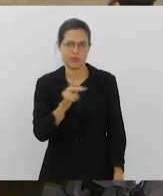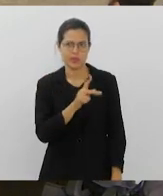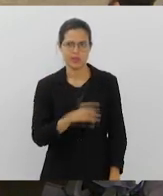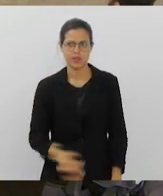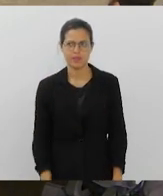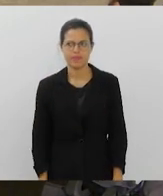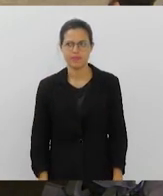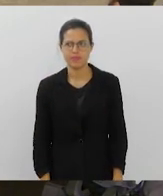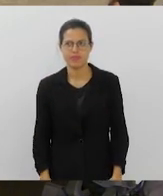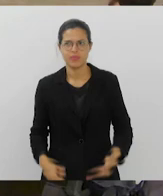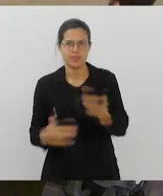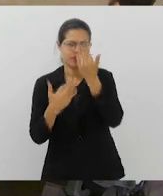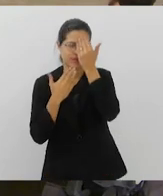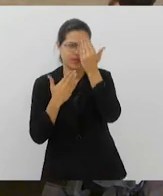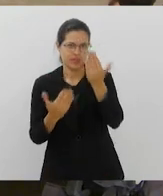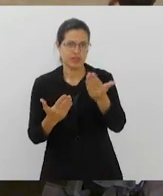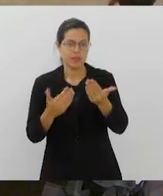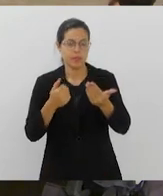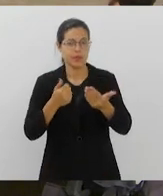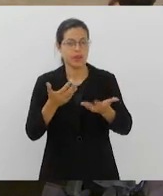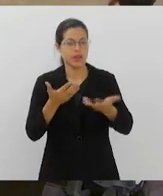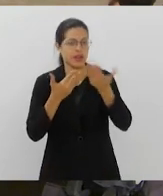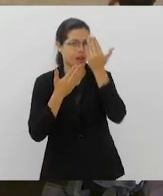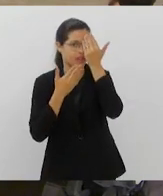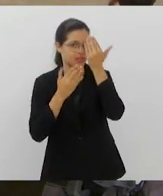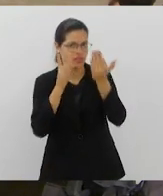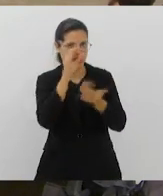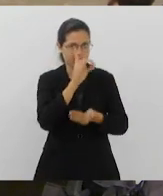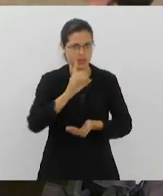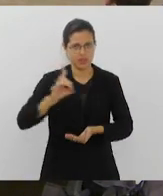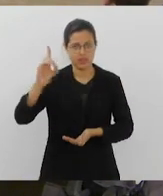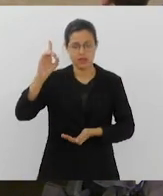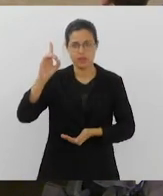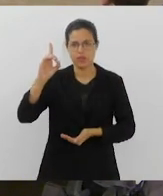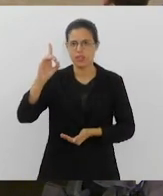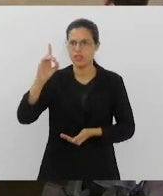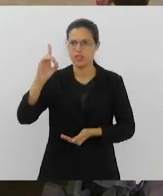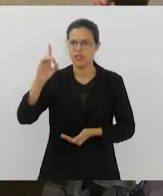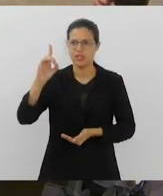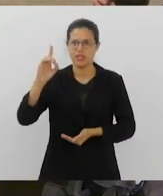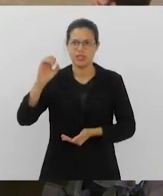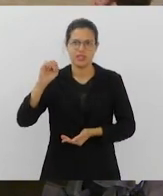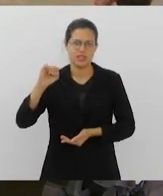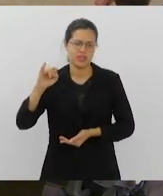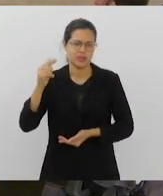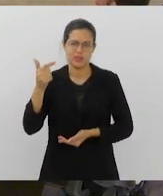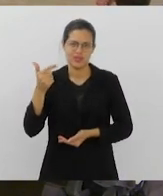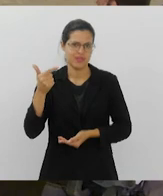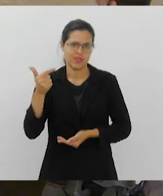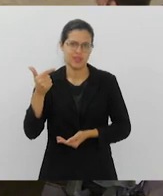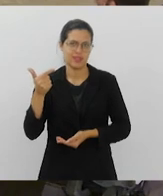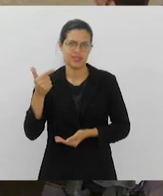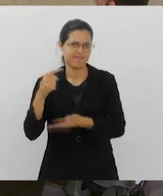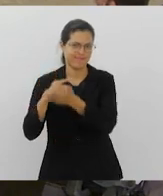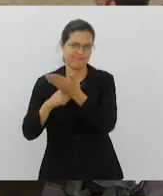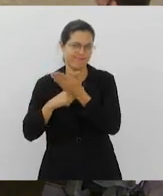Obrigado. Primeiro, eu gostaria de agradecer a Deus, que sem Ele aqui, a gente não estaria, nenhum de nós estaríamos